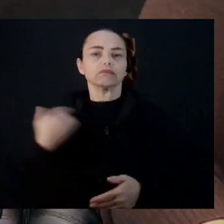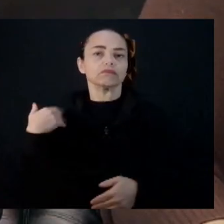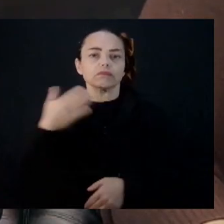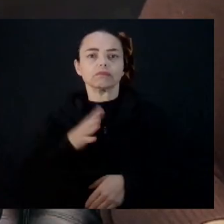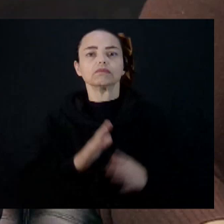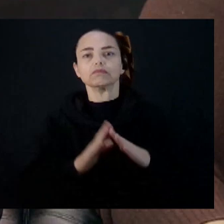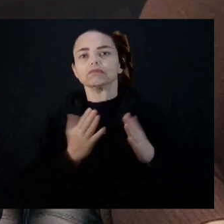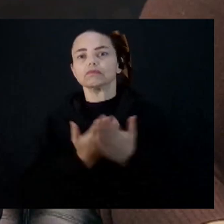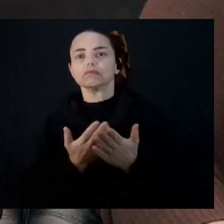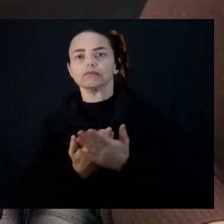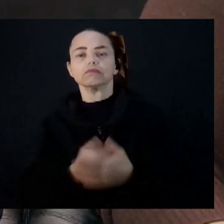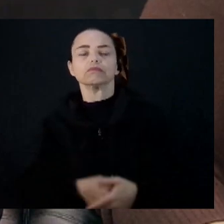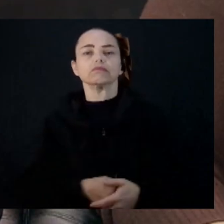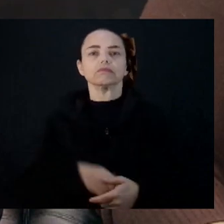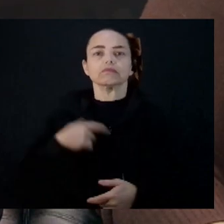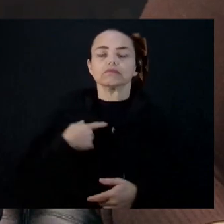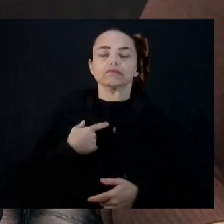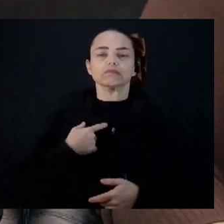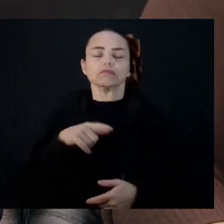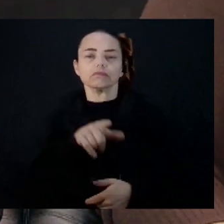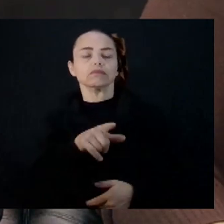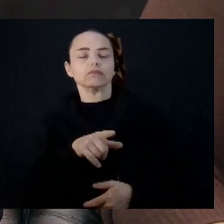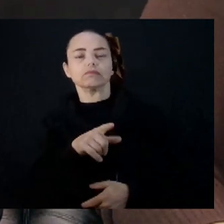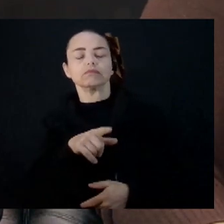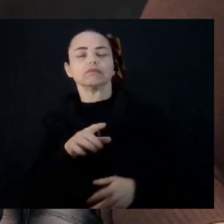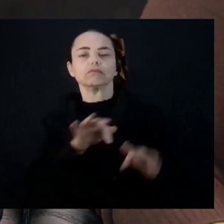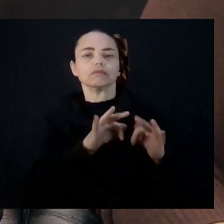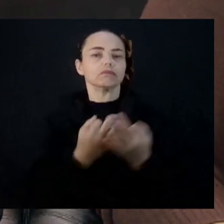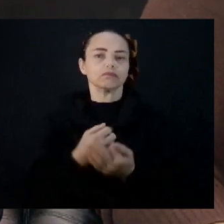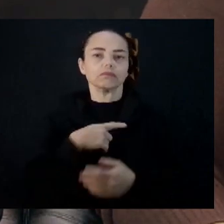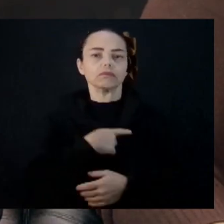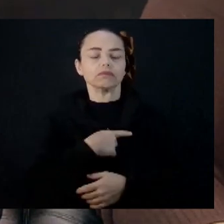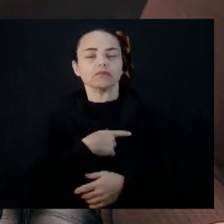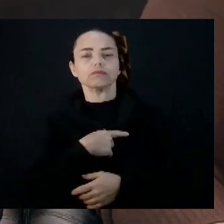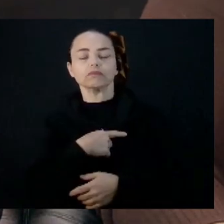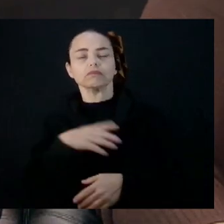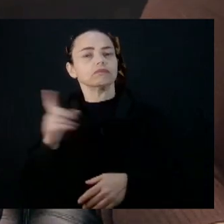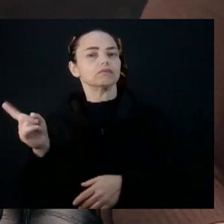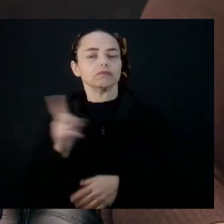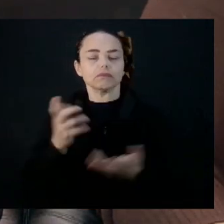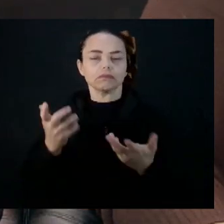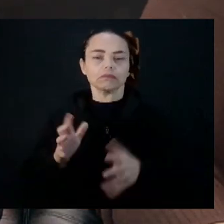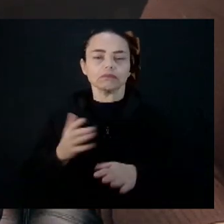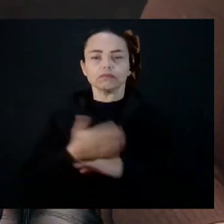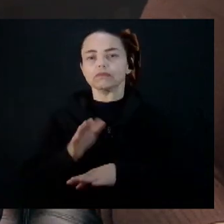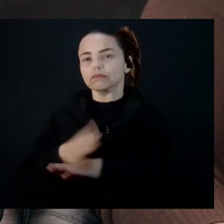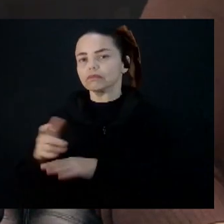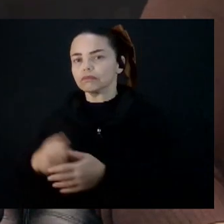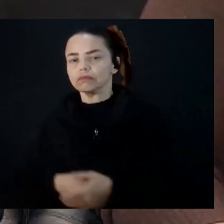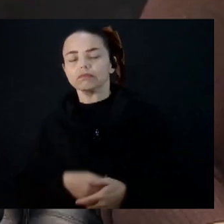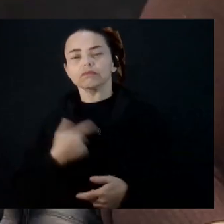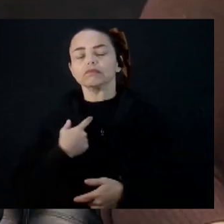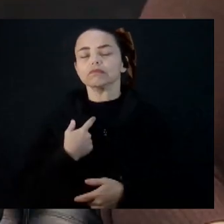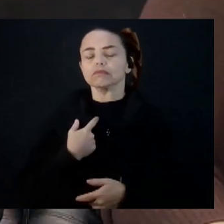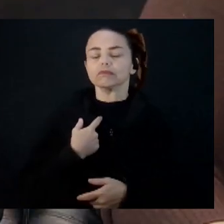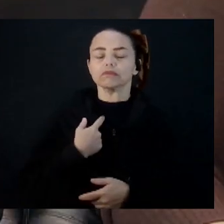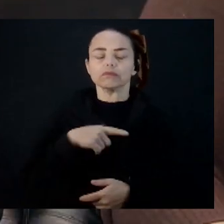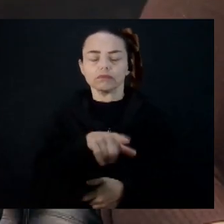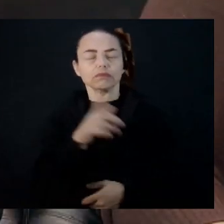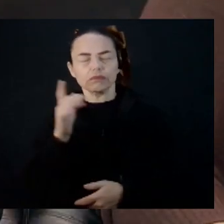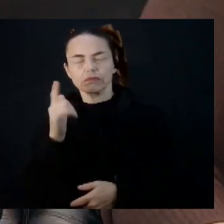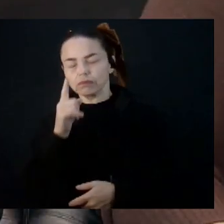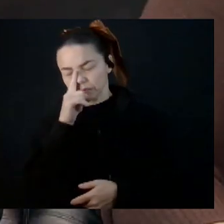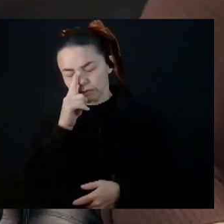se é algo relacionado ao contexto familiar que ela vai deixar de participar para poder ir para a escola, por exemplo, a mãe que trabalha